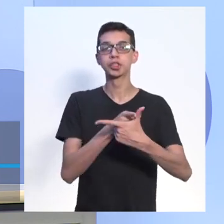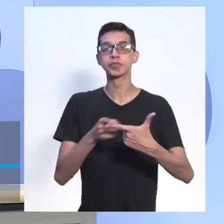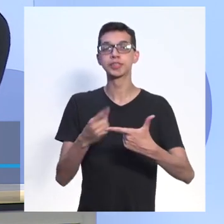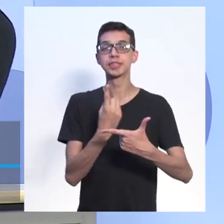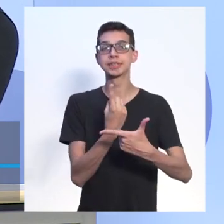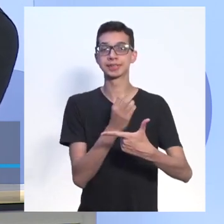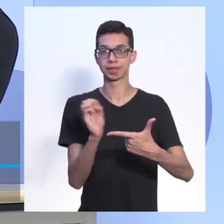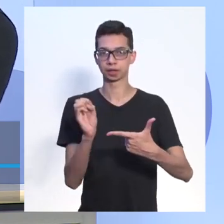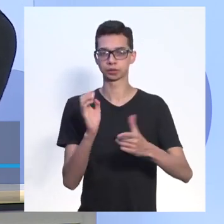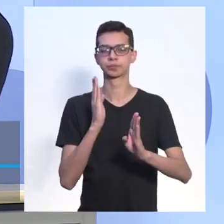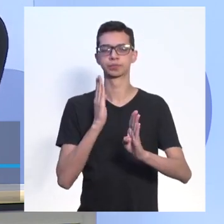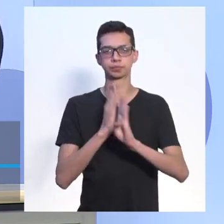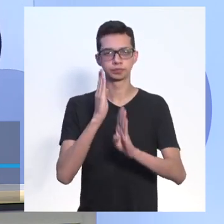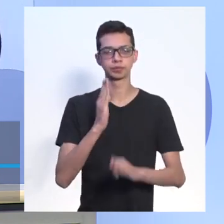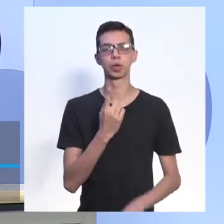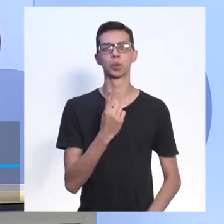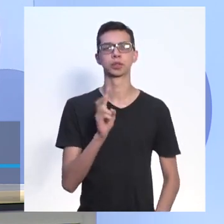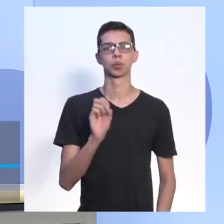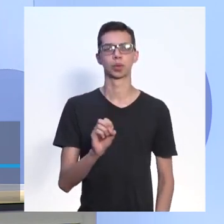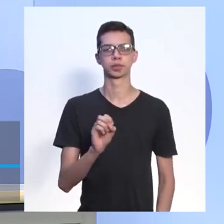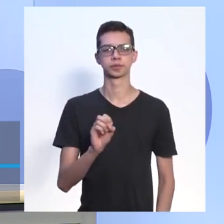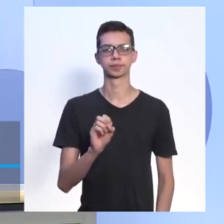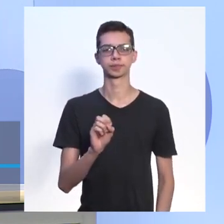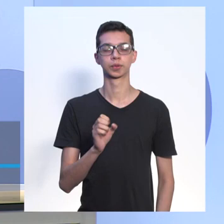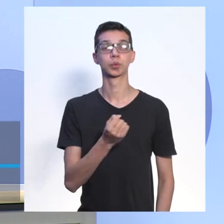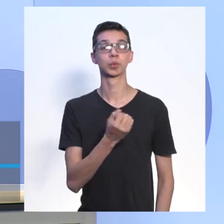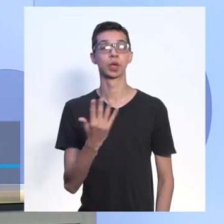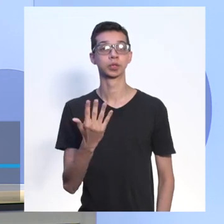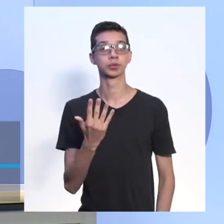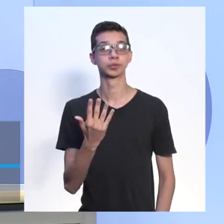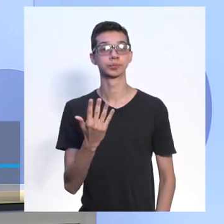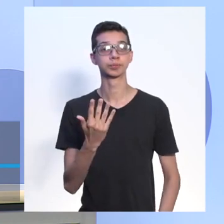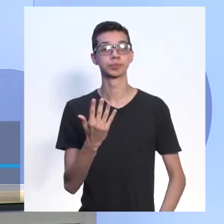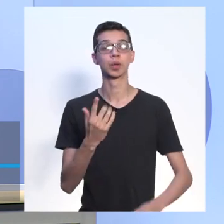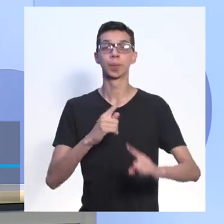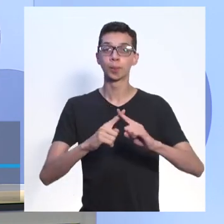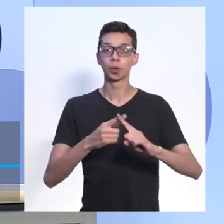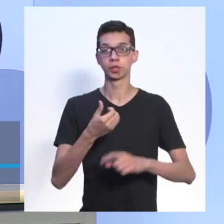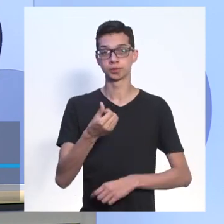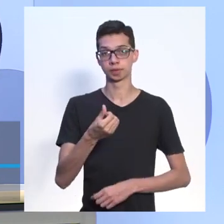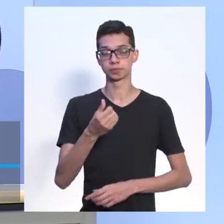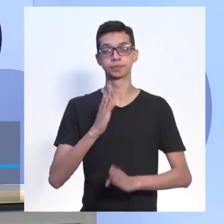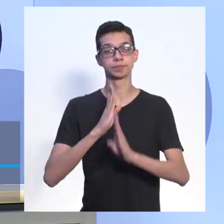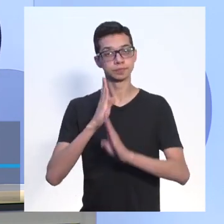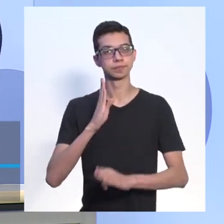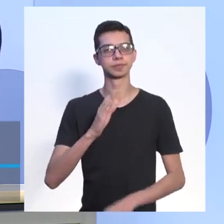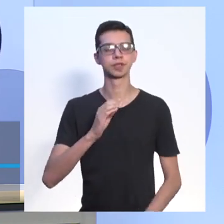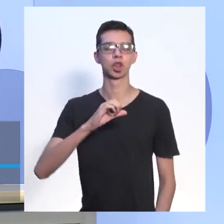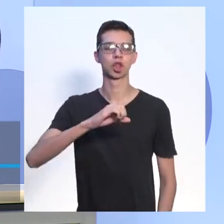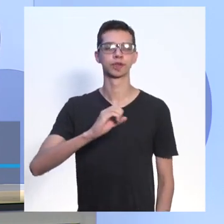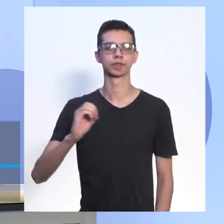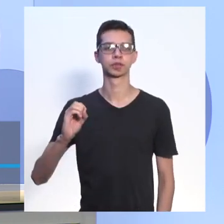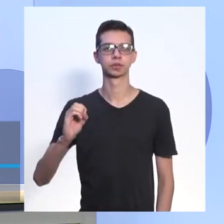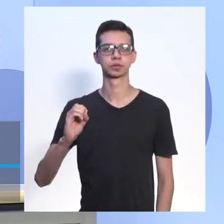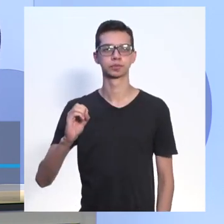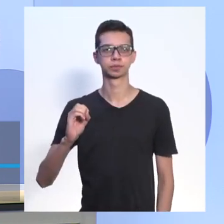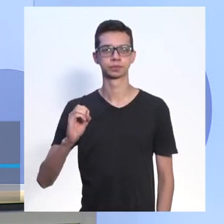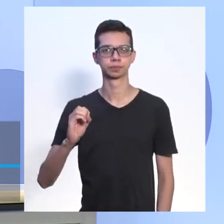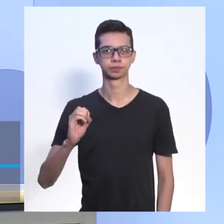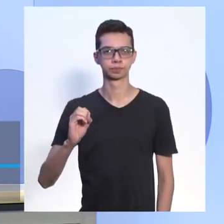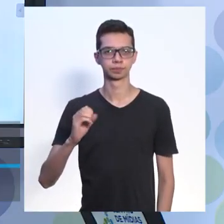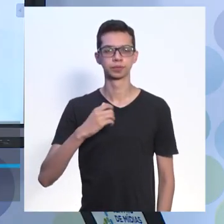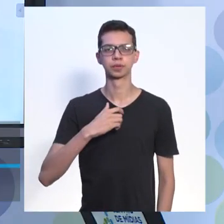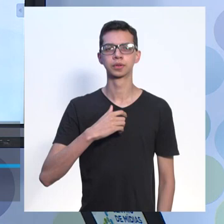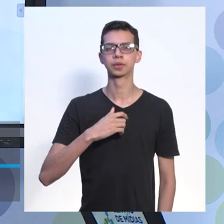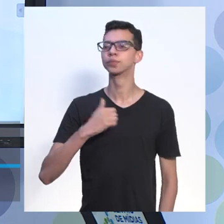100, achou 150. Legal. E o valor ela multiplicou por 6, achou 900. Que é essa a ideia. Acho que tinha uma outra resposta